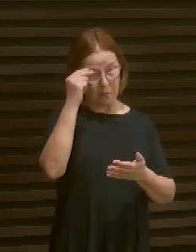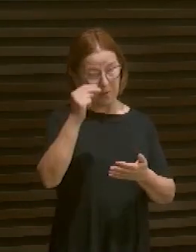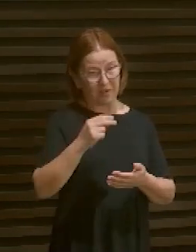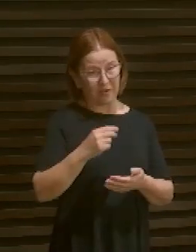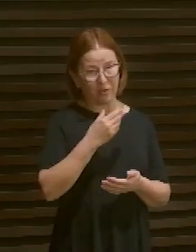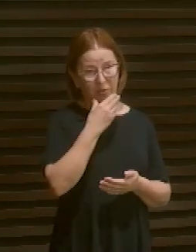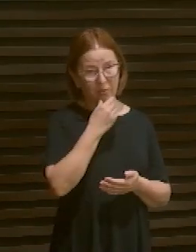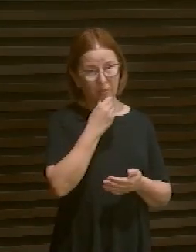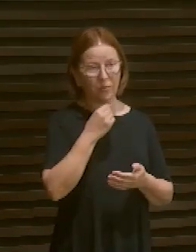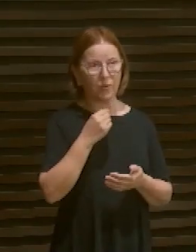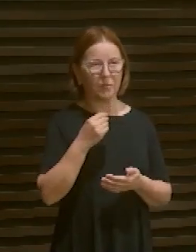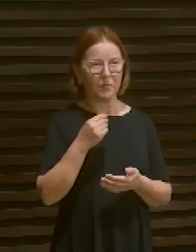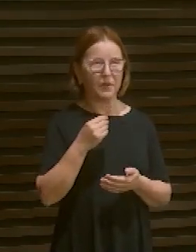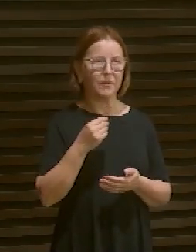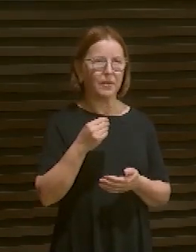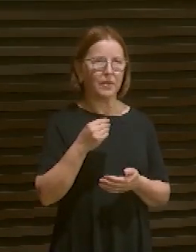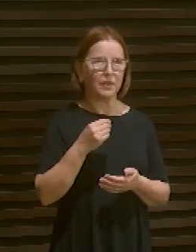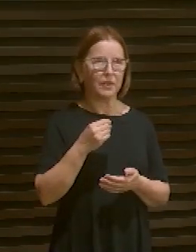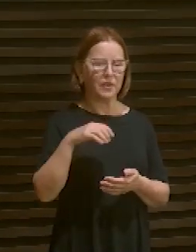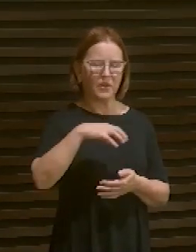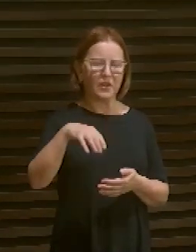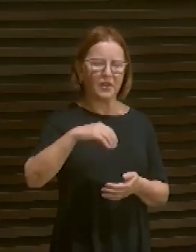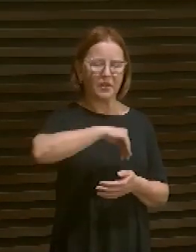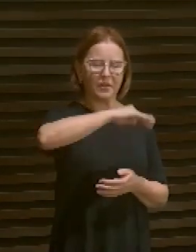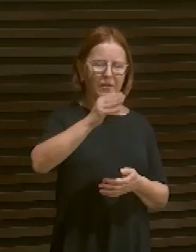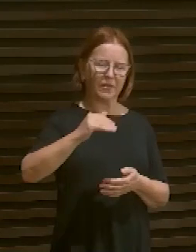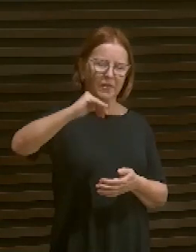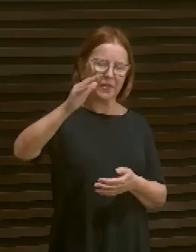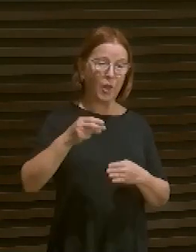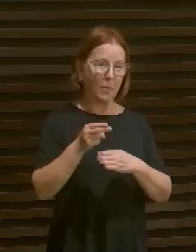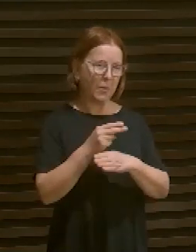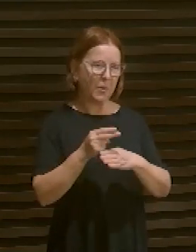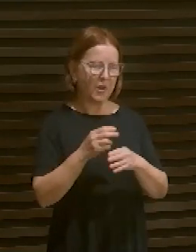região montanhosa, à procura de novas espécies.